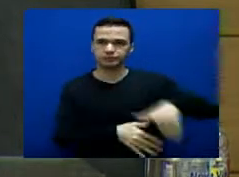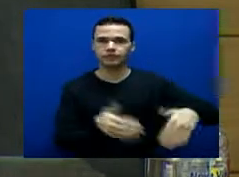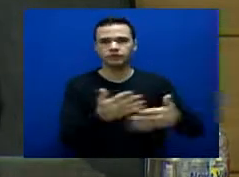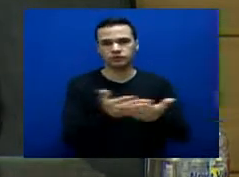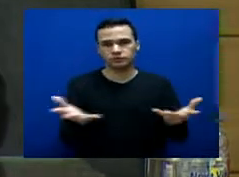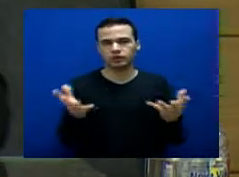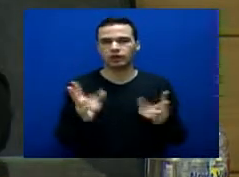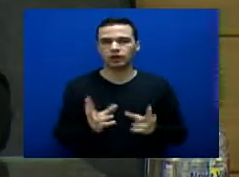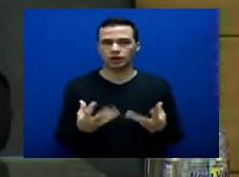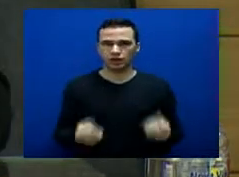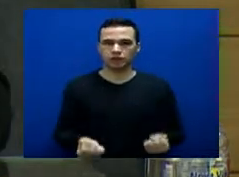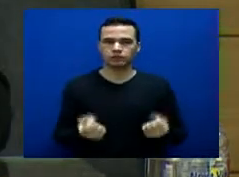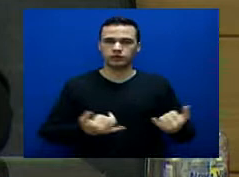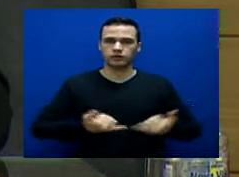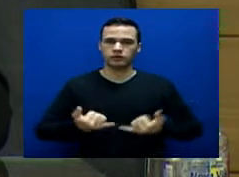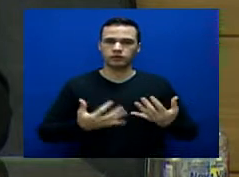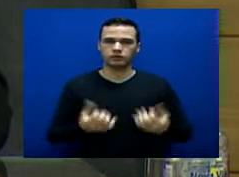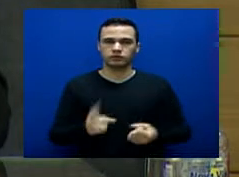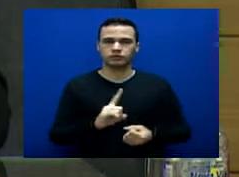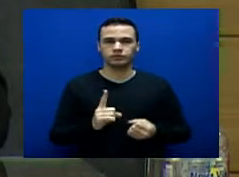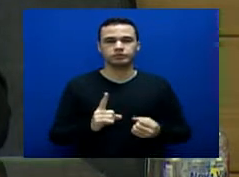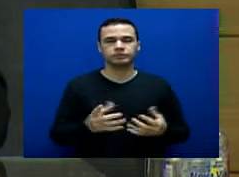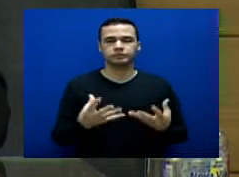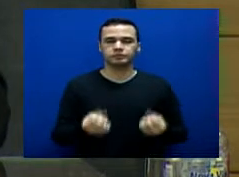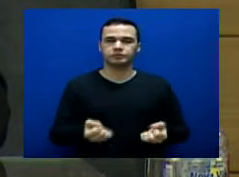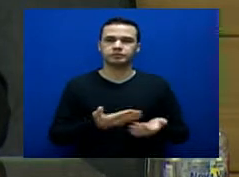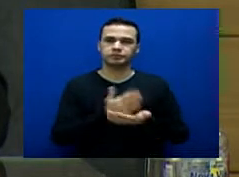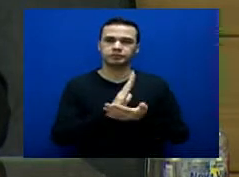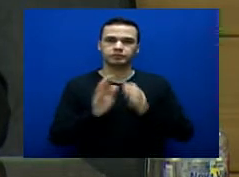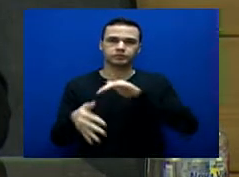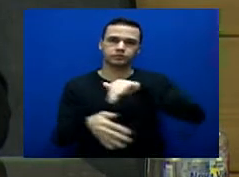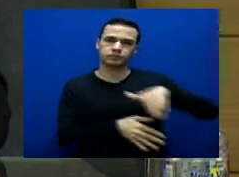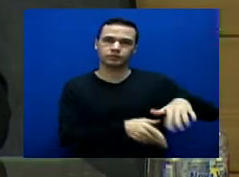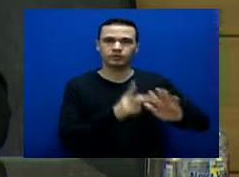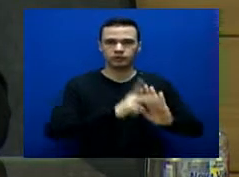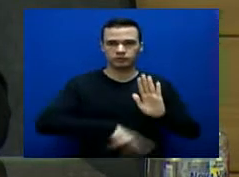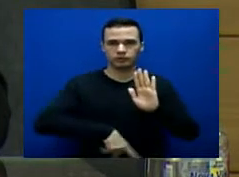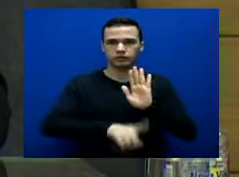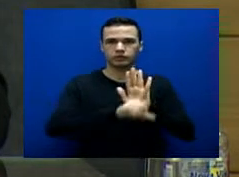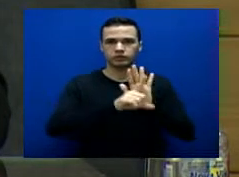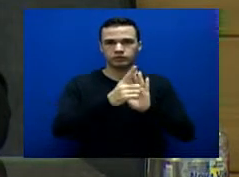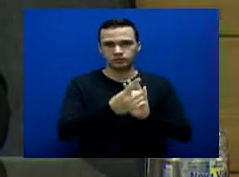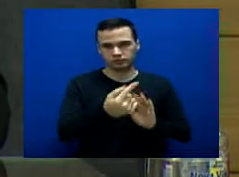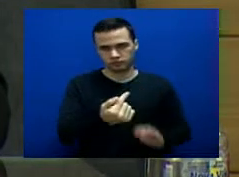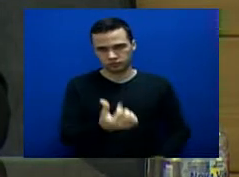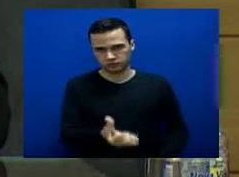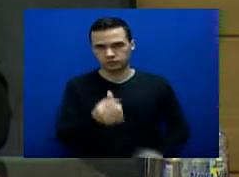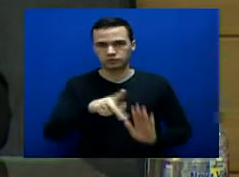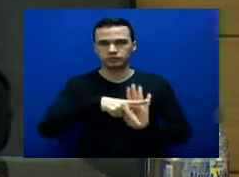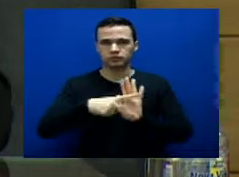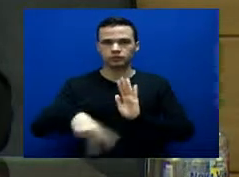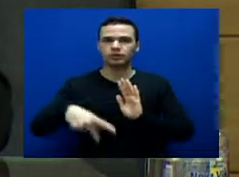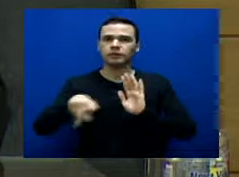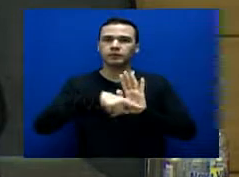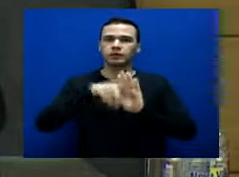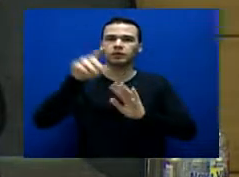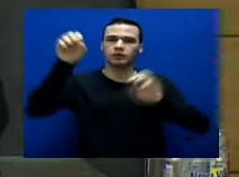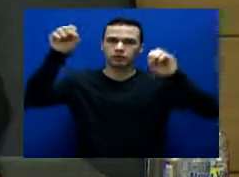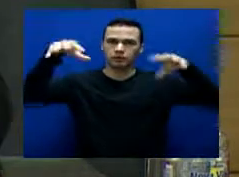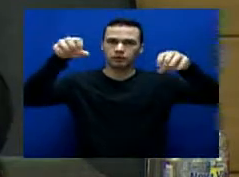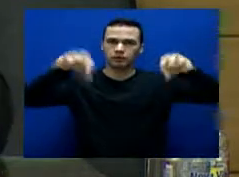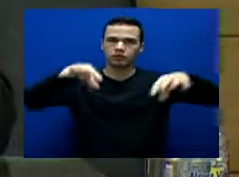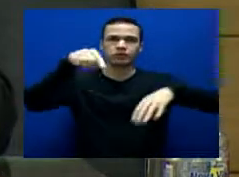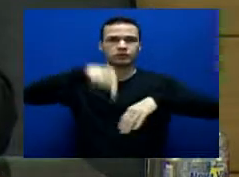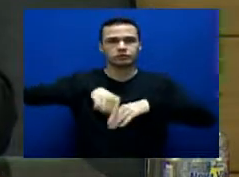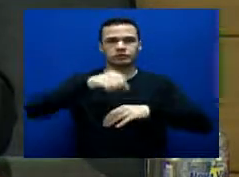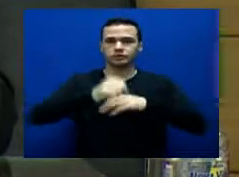vereadores e vereadoras concordam permanecem como estão, fica aprovado. Projeto de lei 176 de 2017, da iluminação pública...